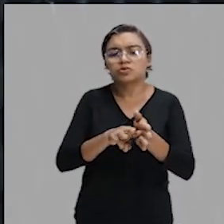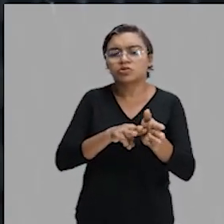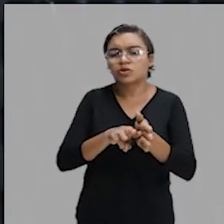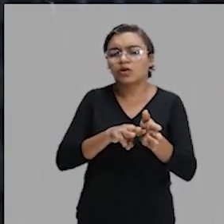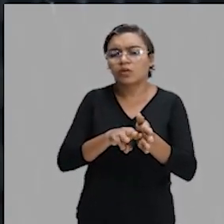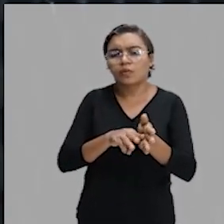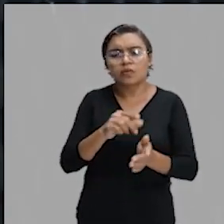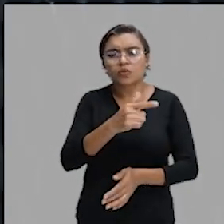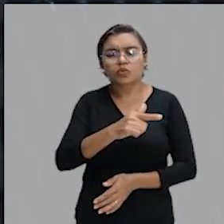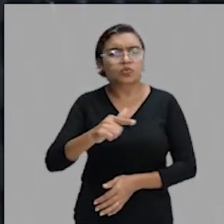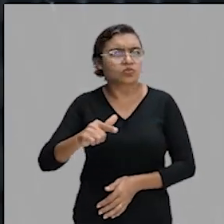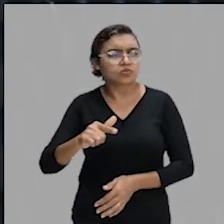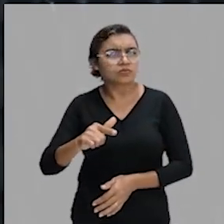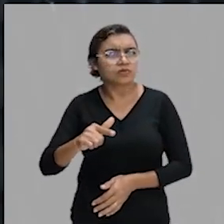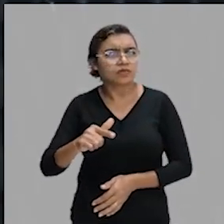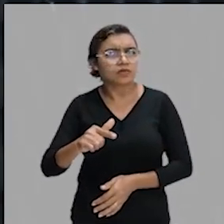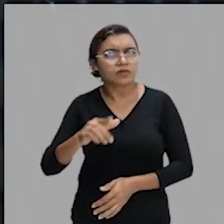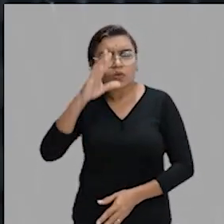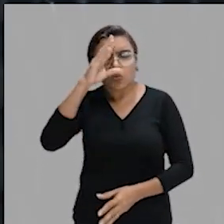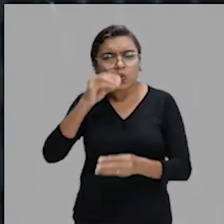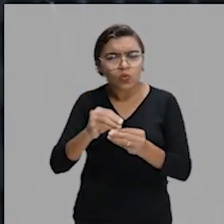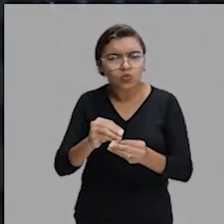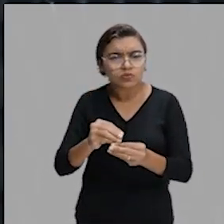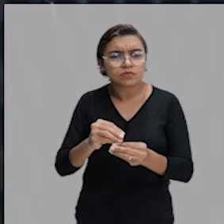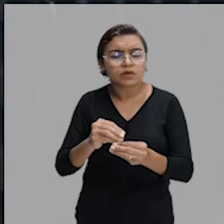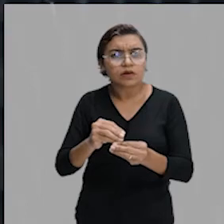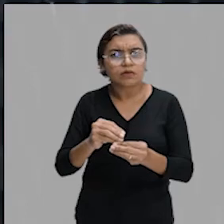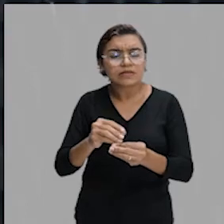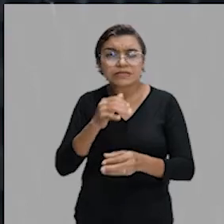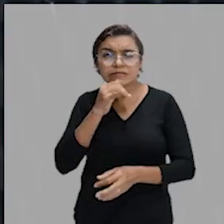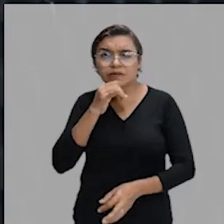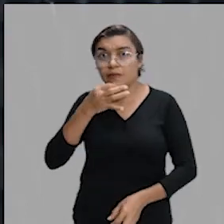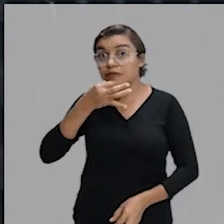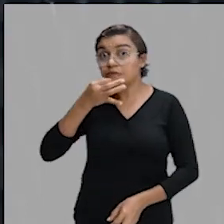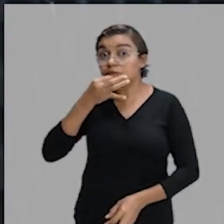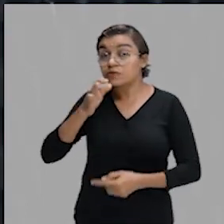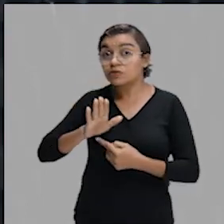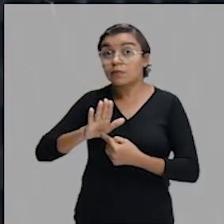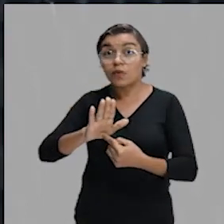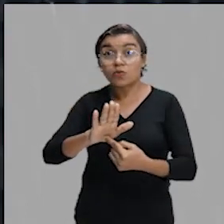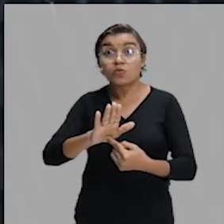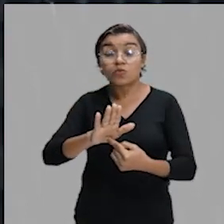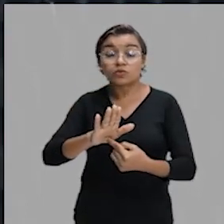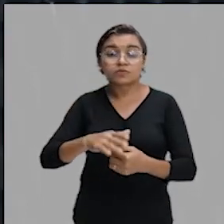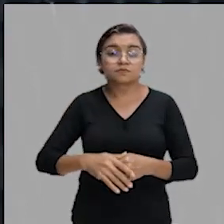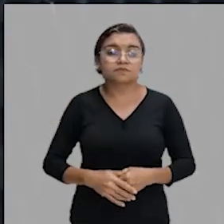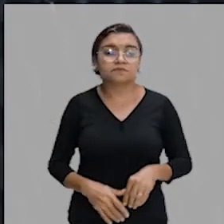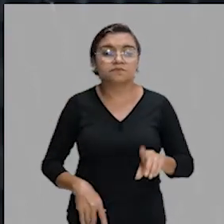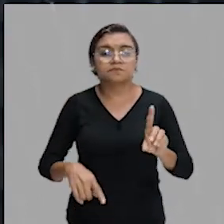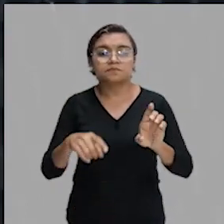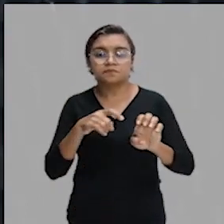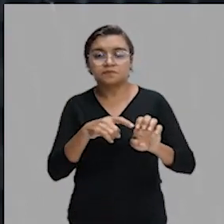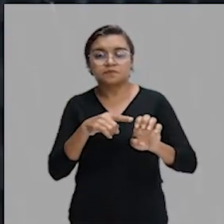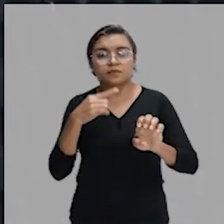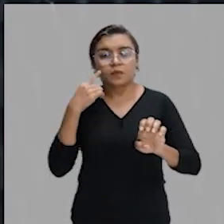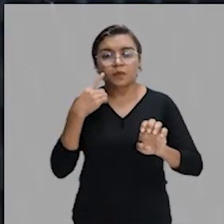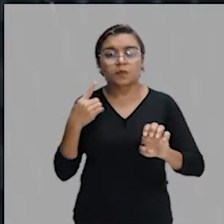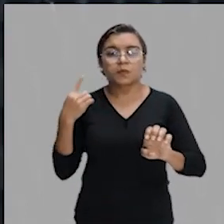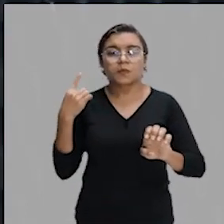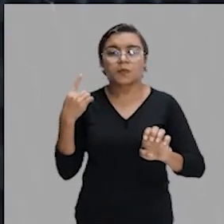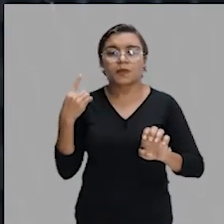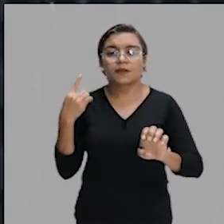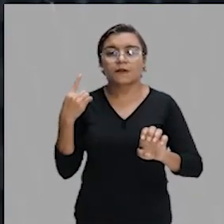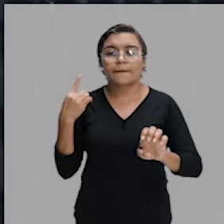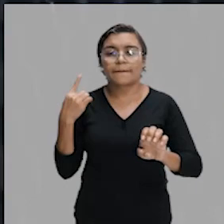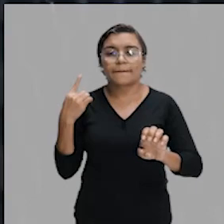que ele tira uma conclusão e vem das premissas a dedução. Letra E. As regras da argumentação dedutiva chegam a